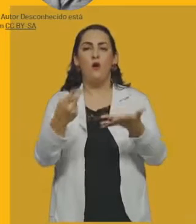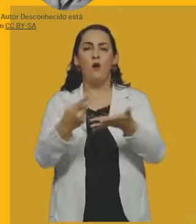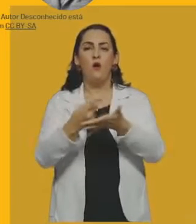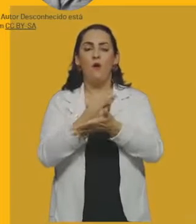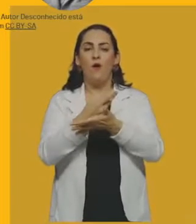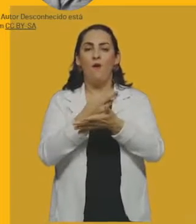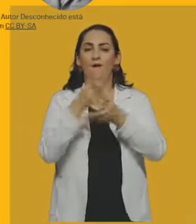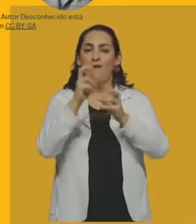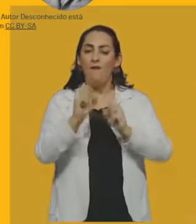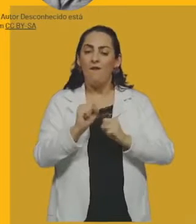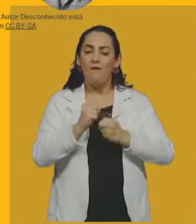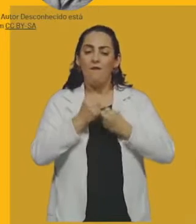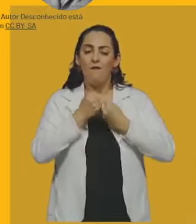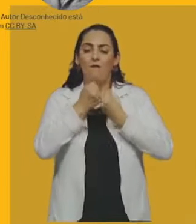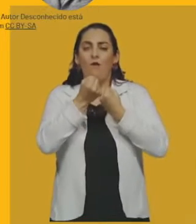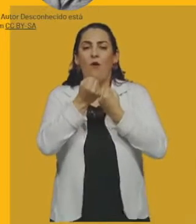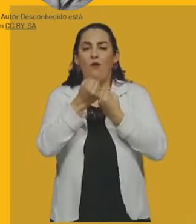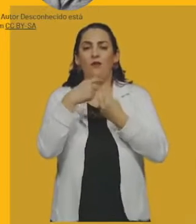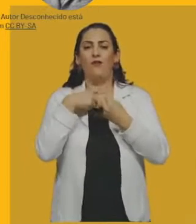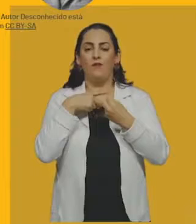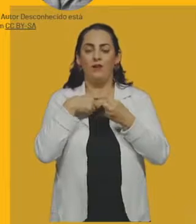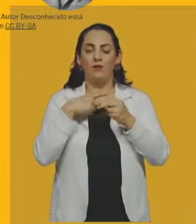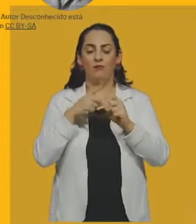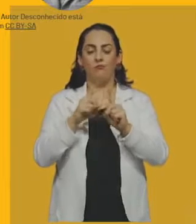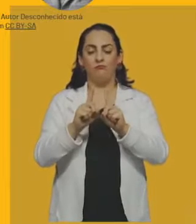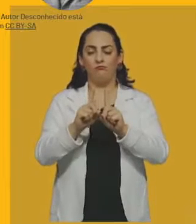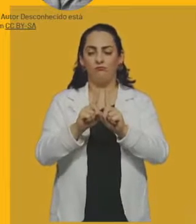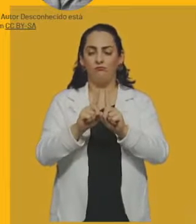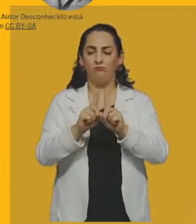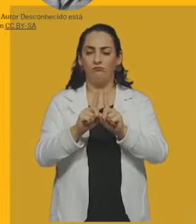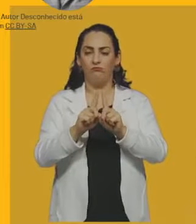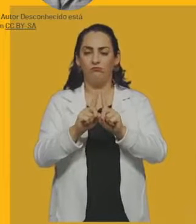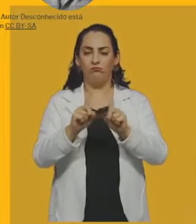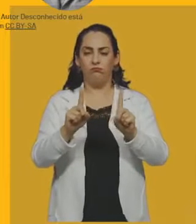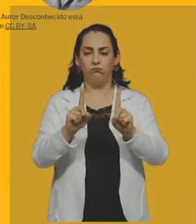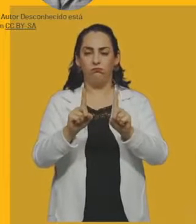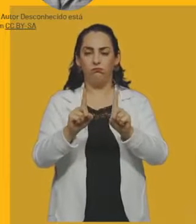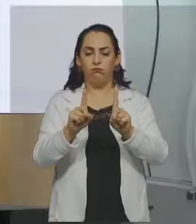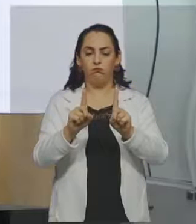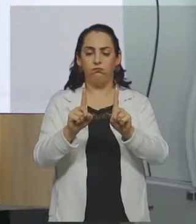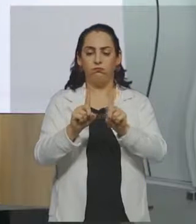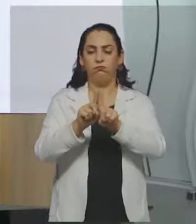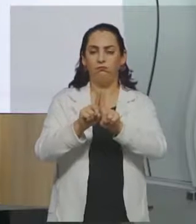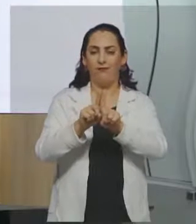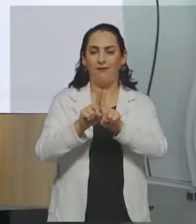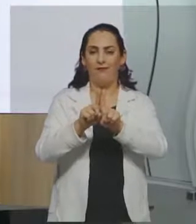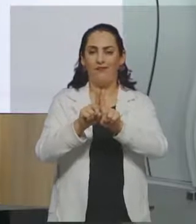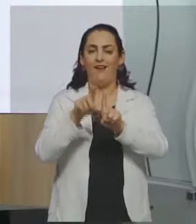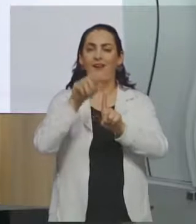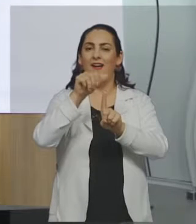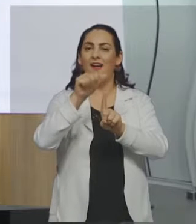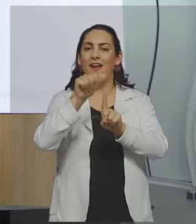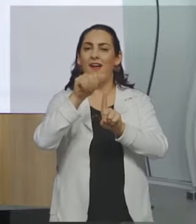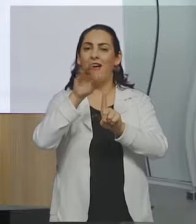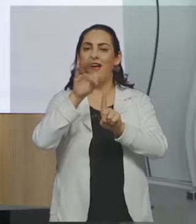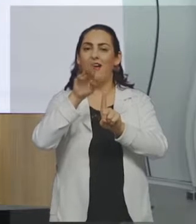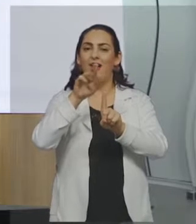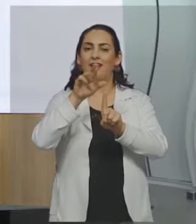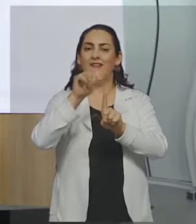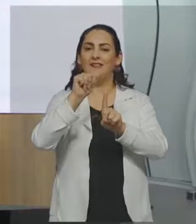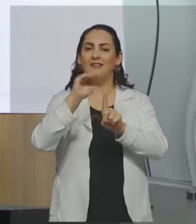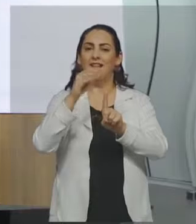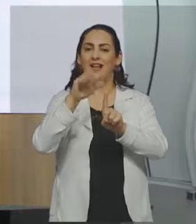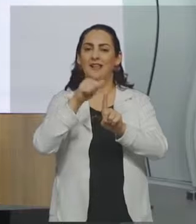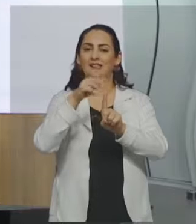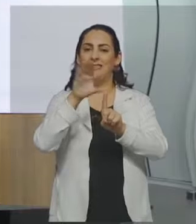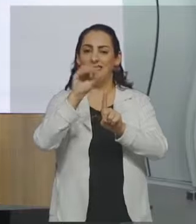e repulsão entre cargas elétricas. O que é essa força, o que essa interação diz? Que se eu tenho, então,